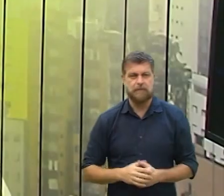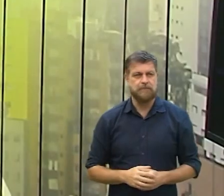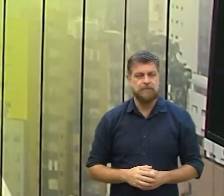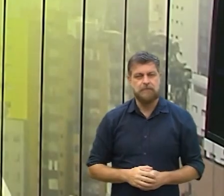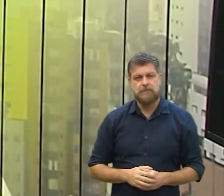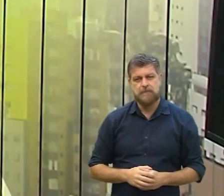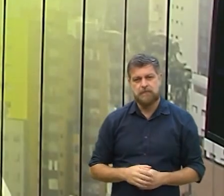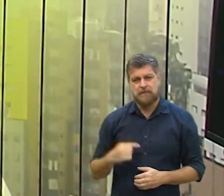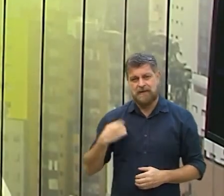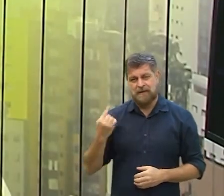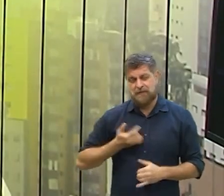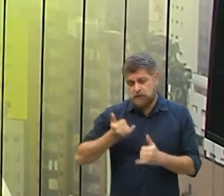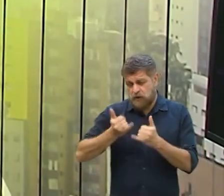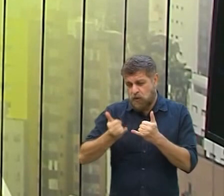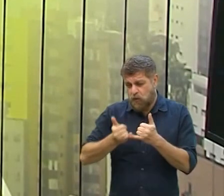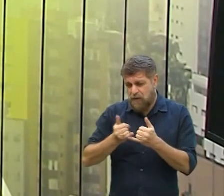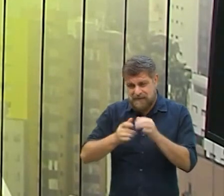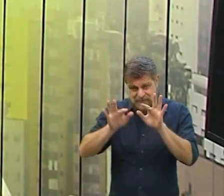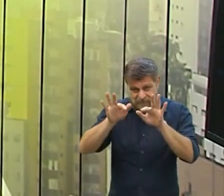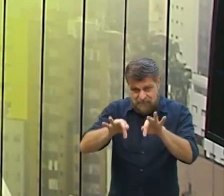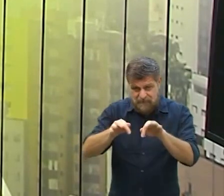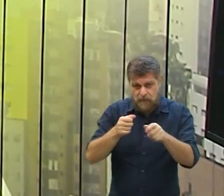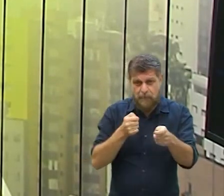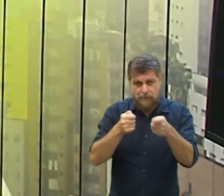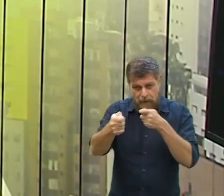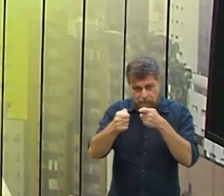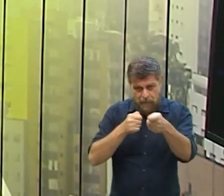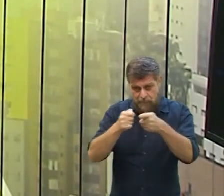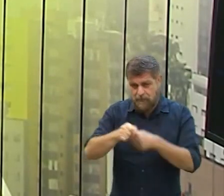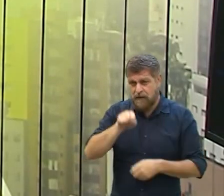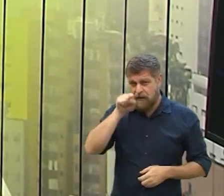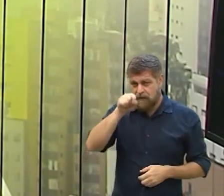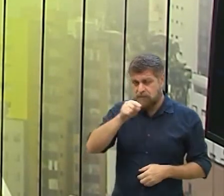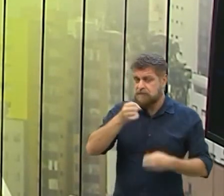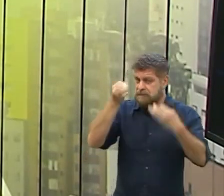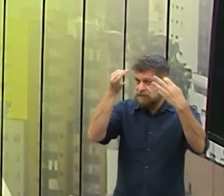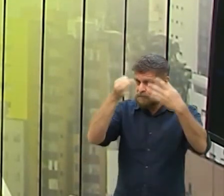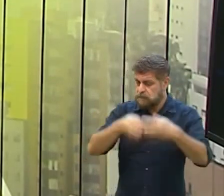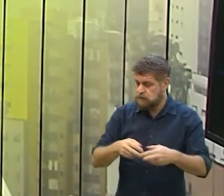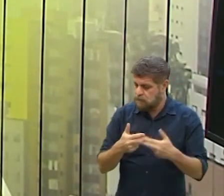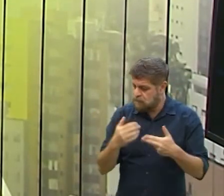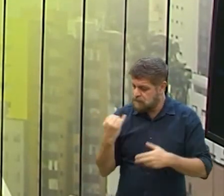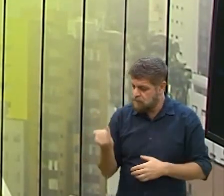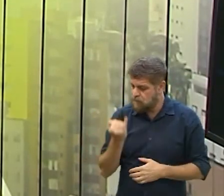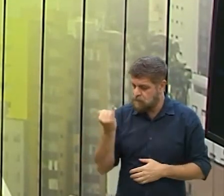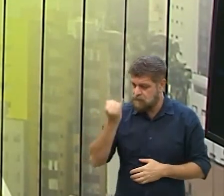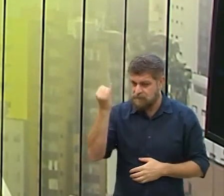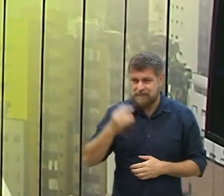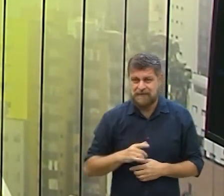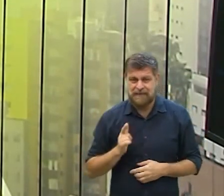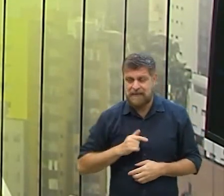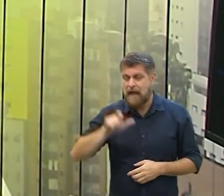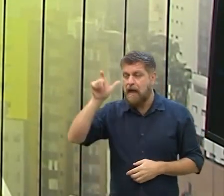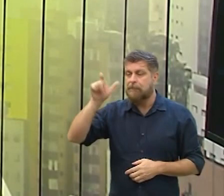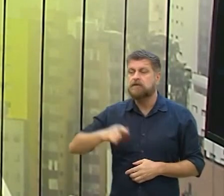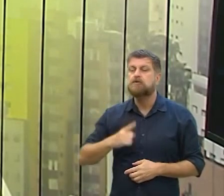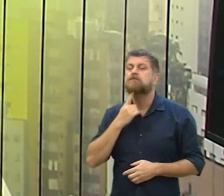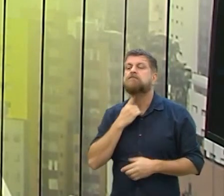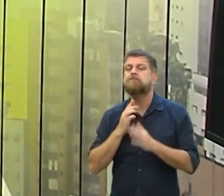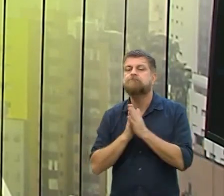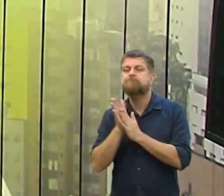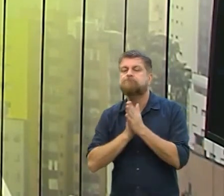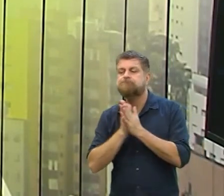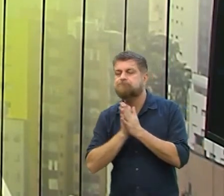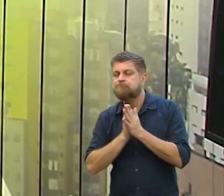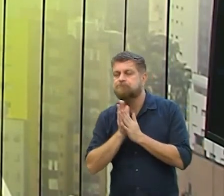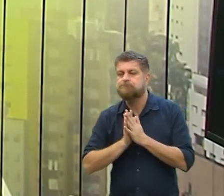informação. Sidney, para a gente quase finalizar a nossa entrevista, você tocou num ponto muito importante que são os focos intencionais, né?